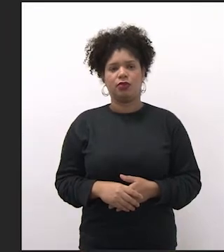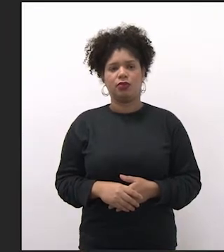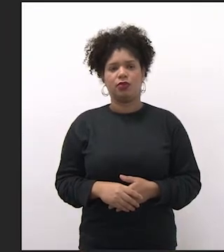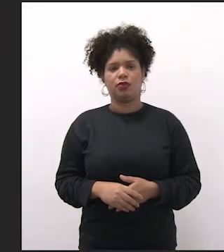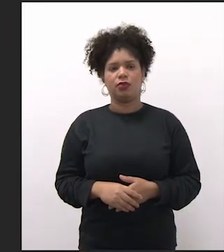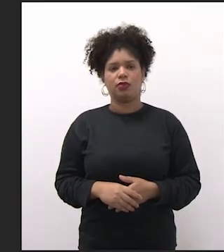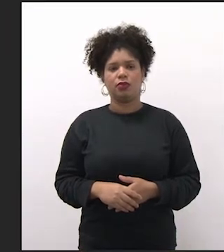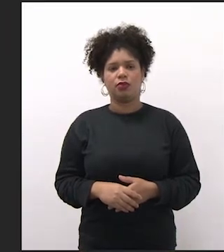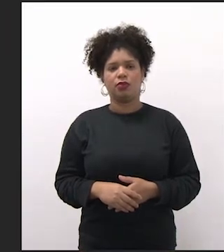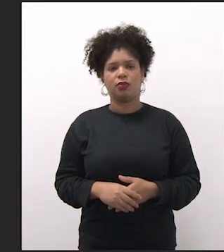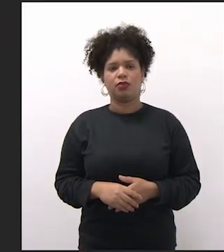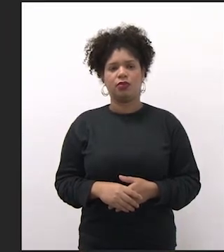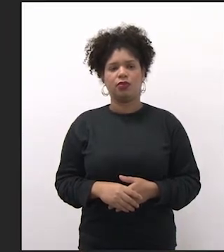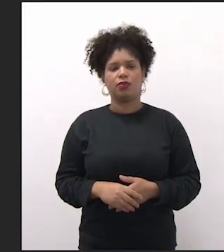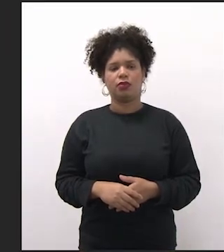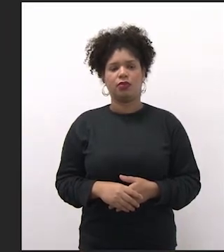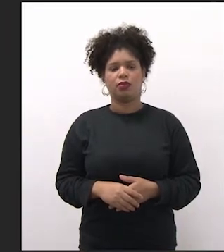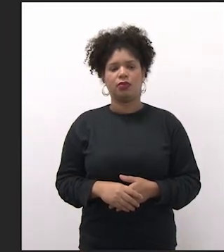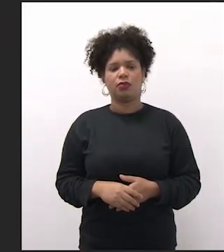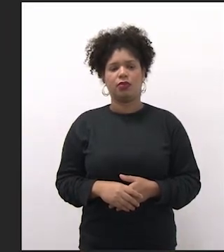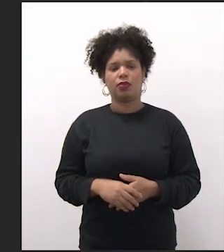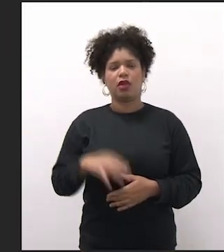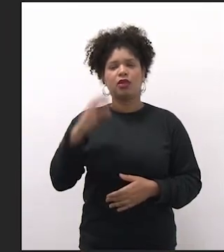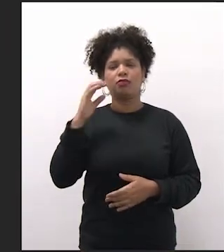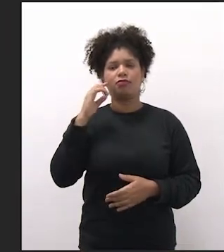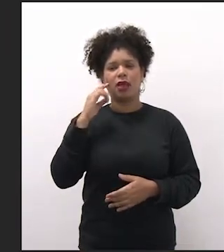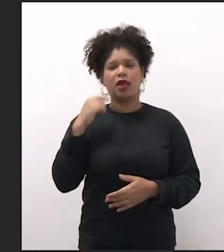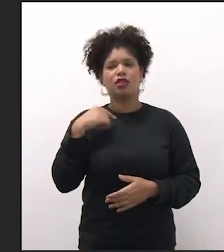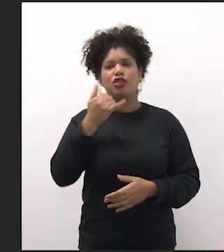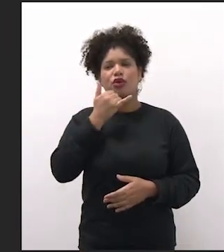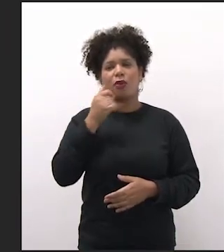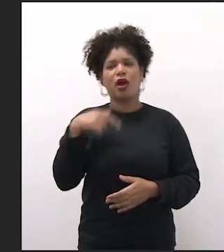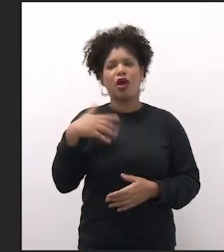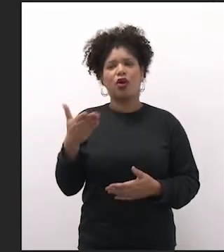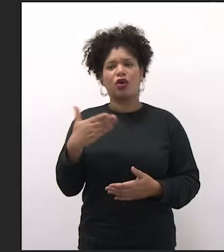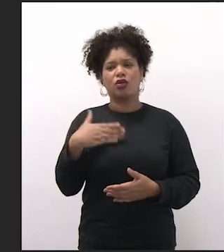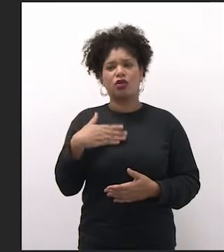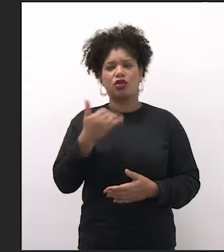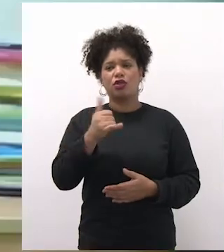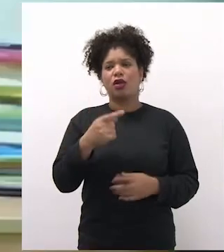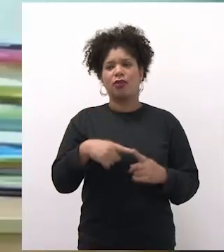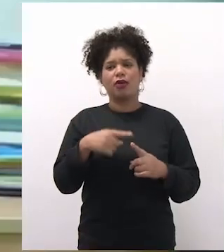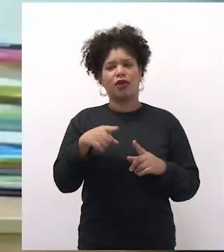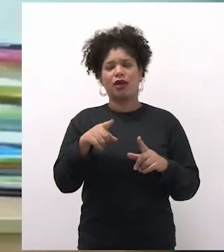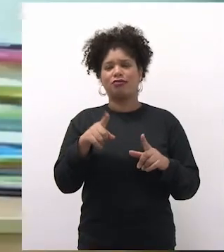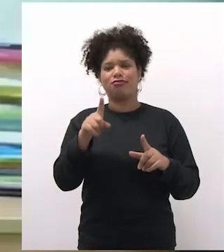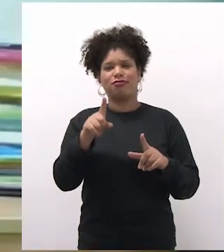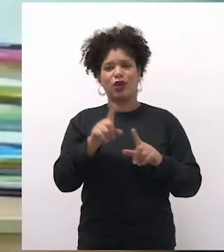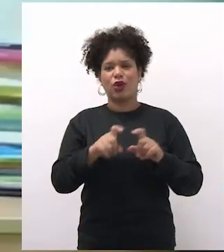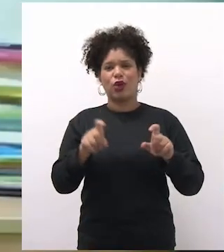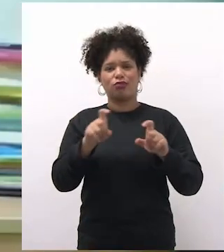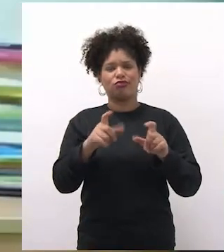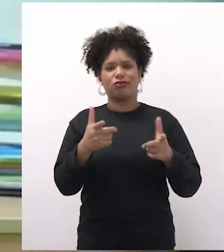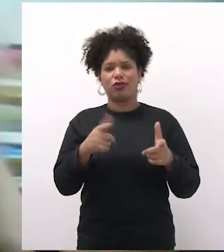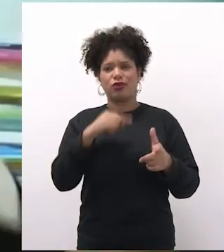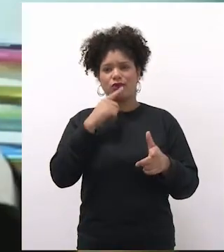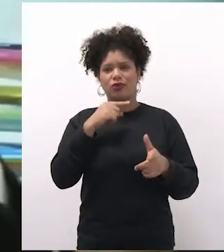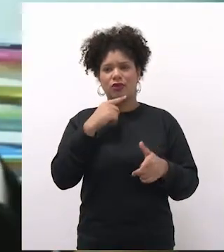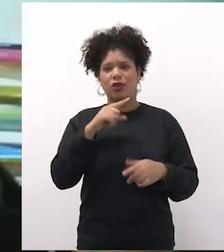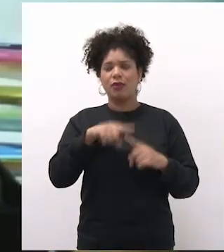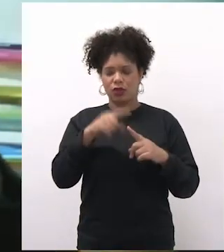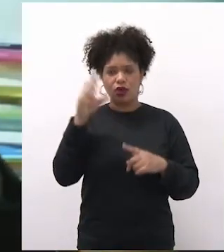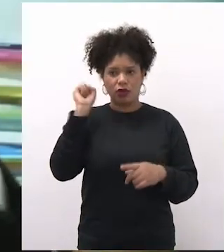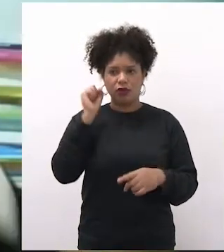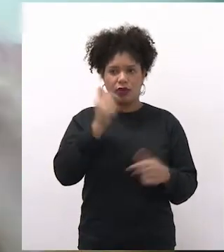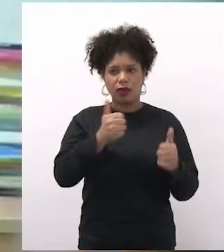Me ouve? Eu estou tentando pelo celular, porque pelo computador está inviável. Hoje está complicado aqui, mas estamos ouvindo,